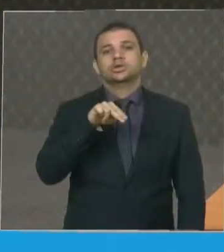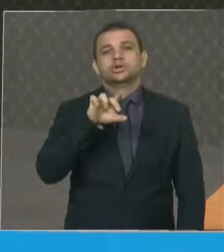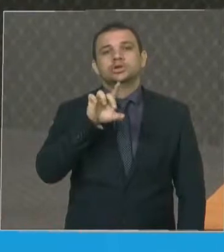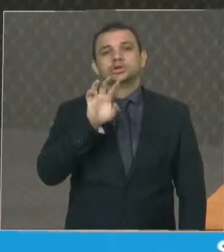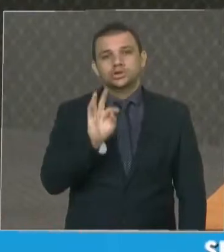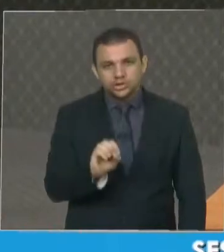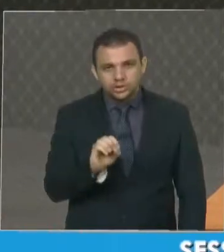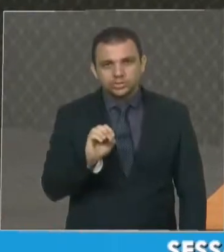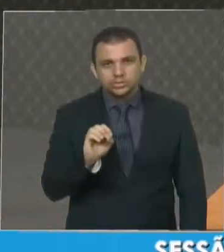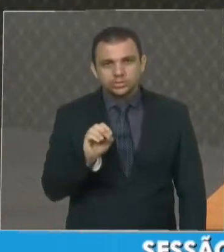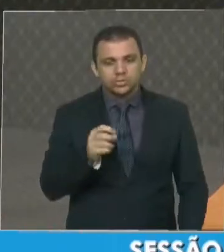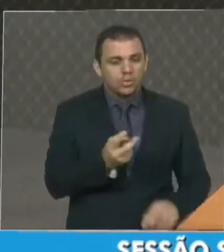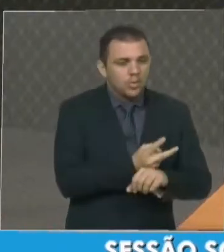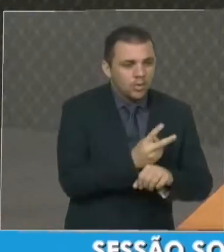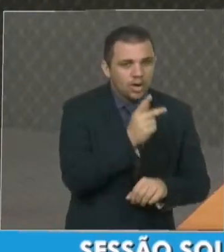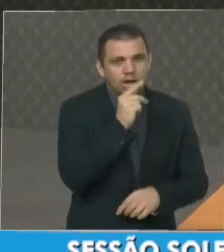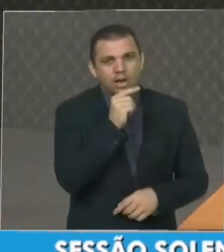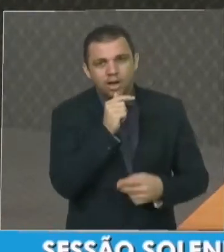aqui, defender.